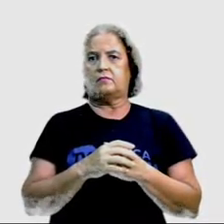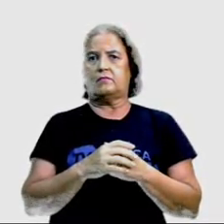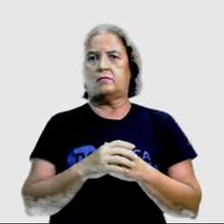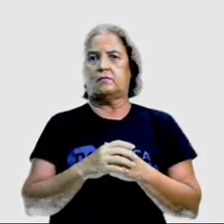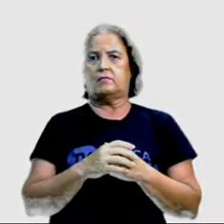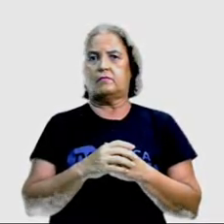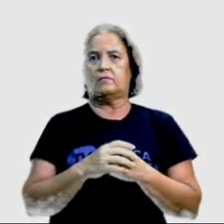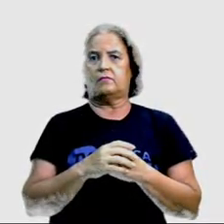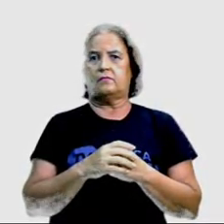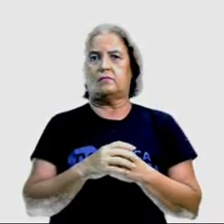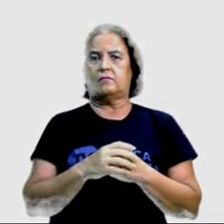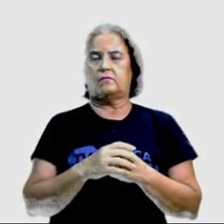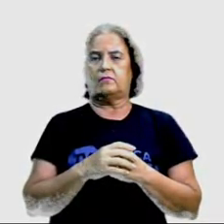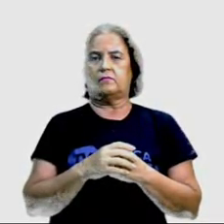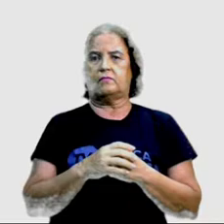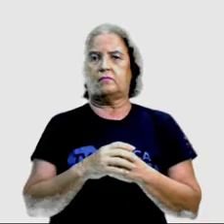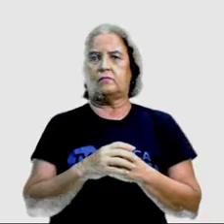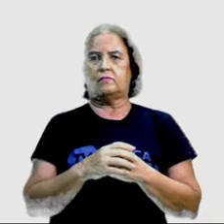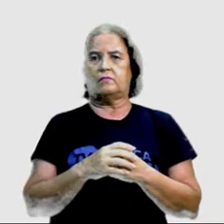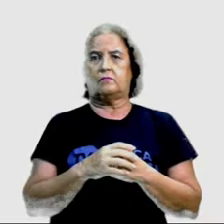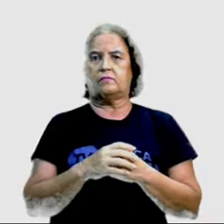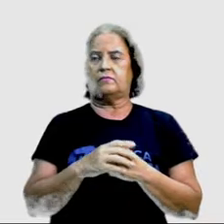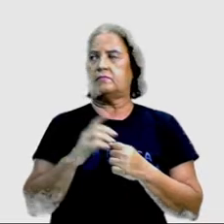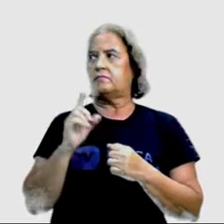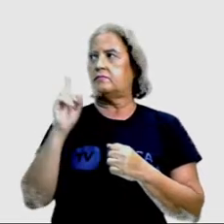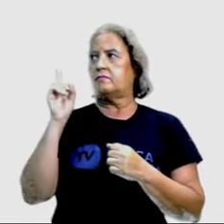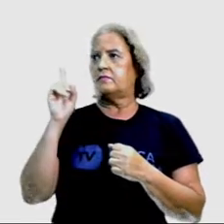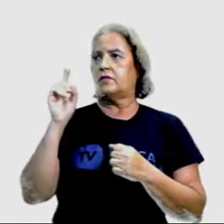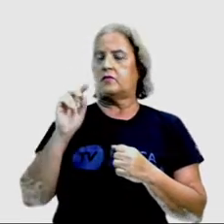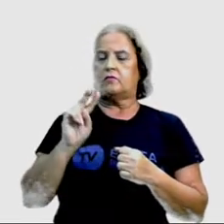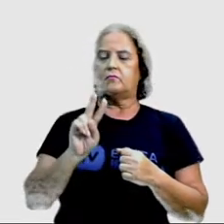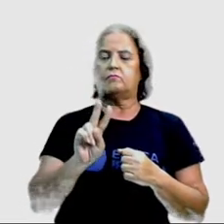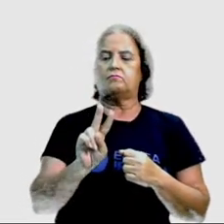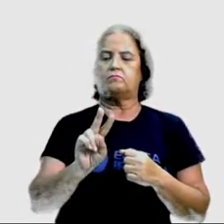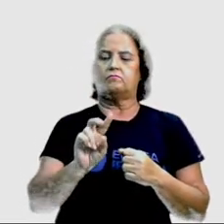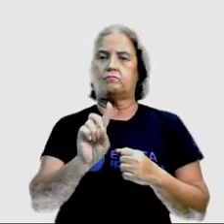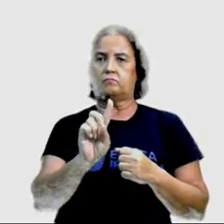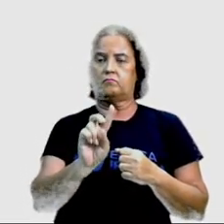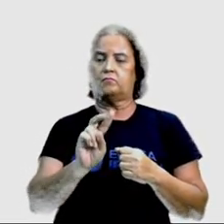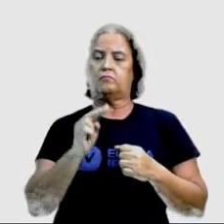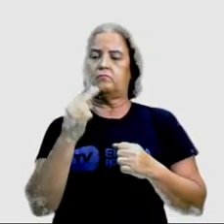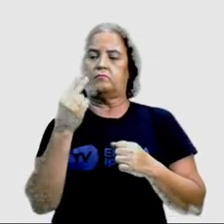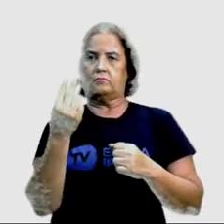ficaria bilateral, bilateral. Eu não vou ler